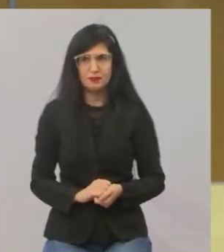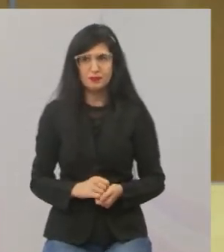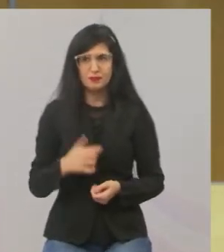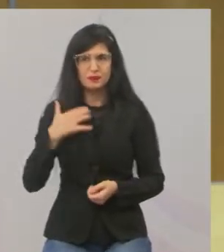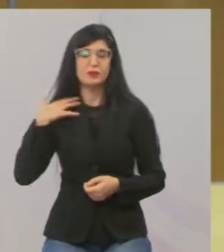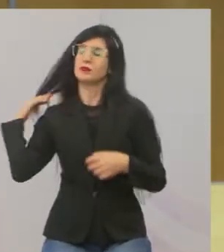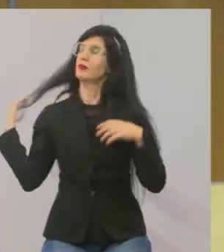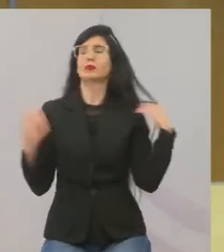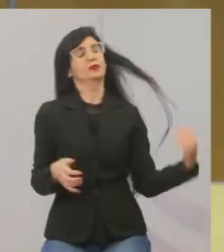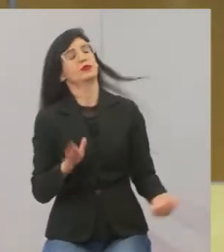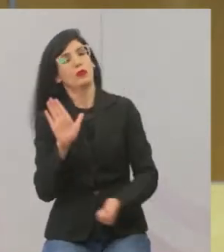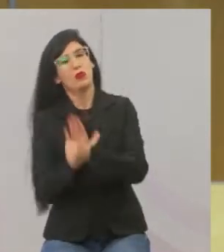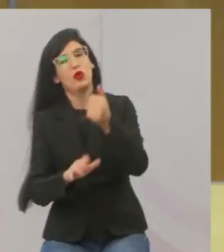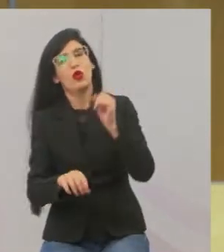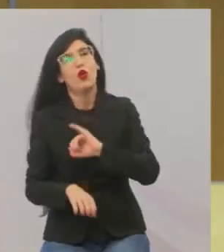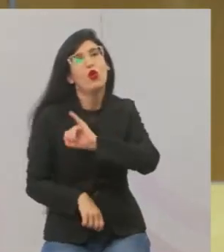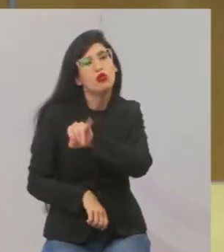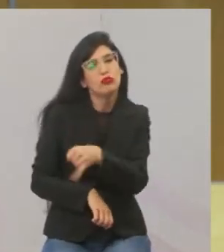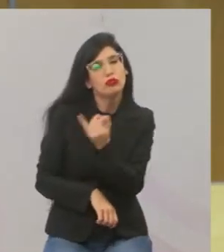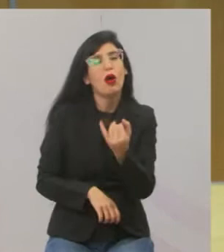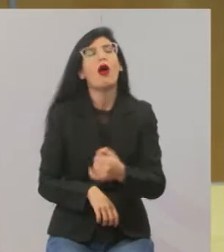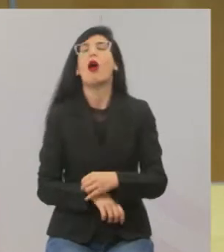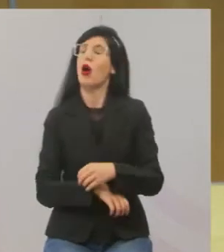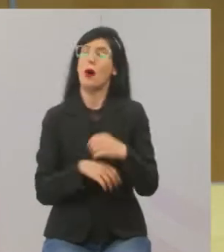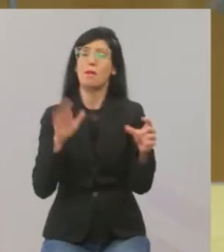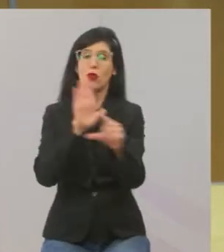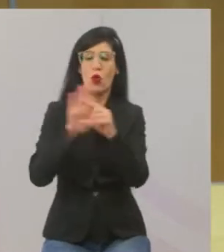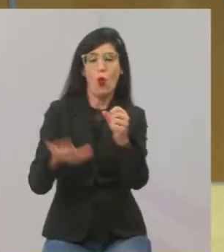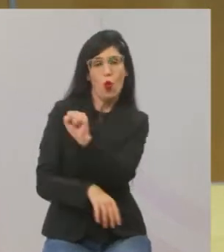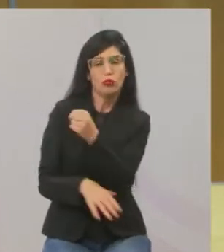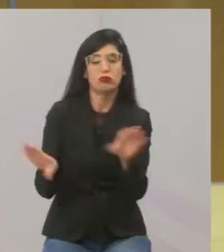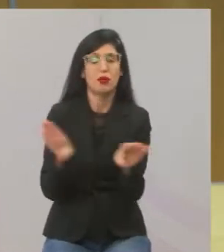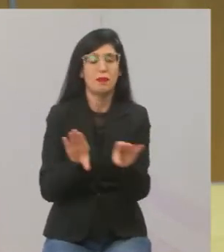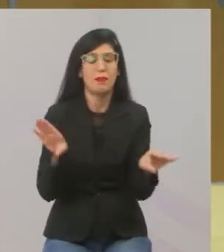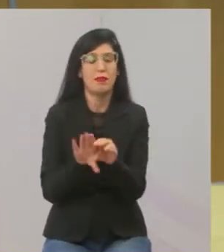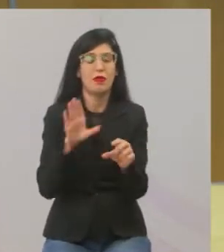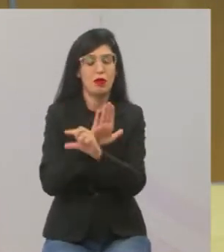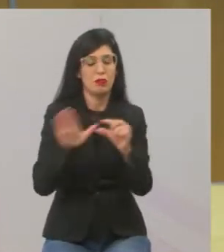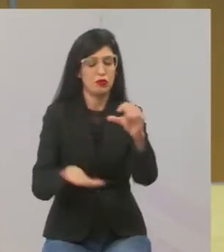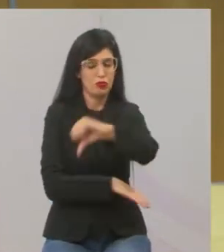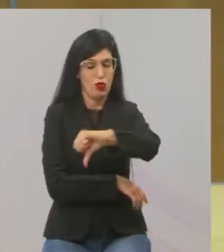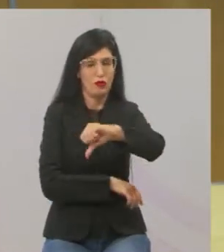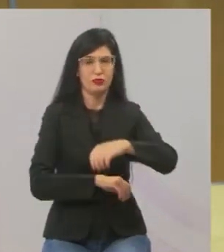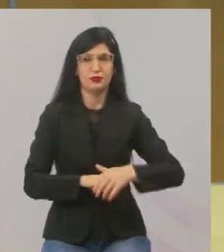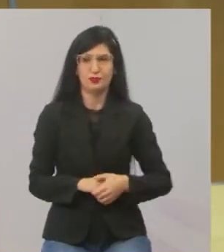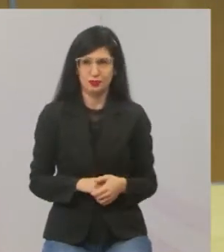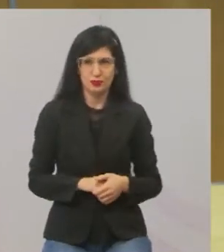Está em 1 João, capítulo 8 e 9. Vai dar uma embaçadinha no óculos, mas eu vou ler assim mesmo.